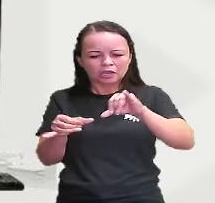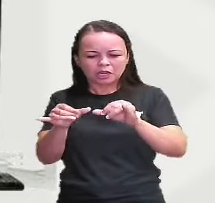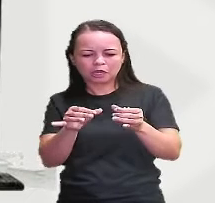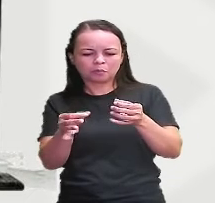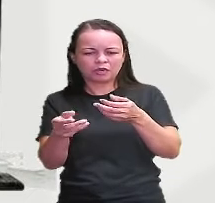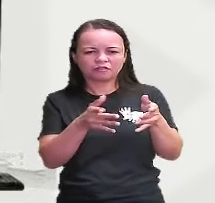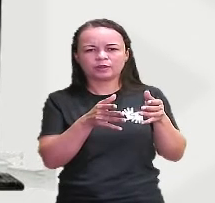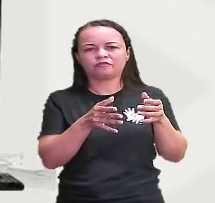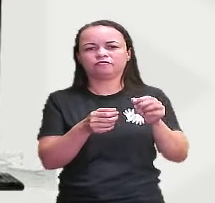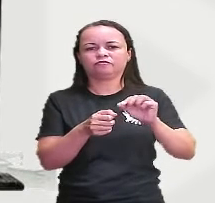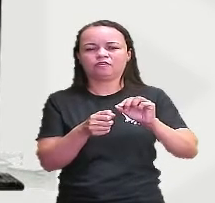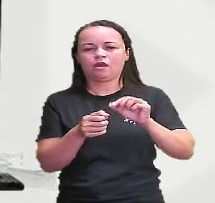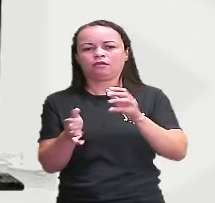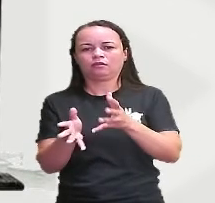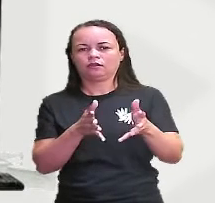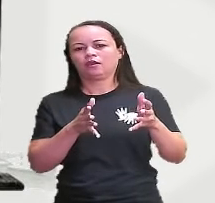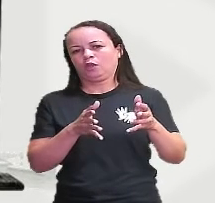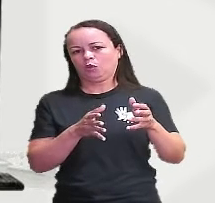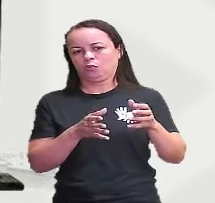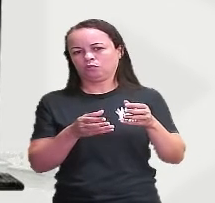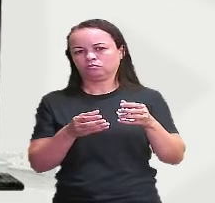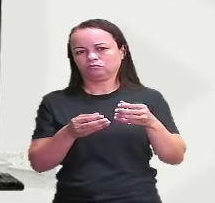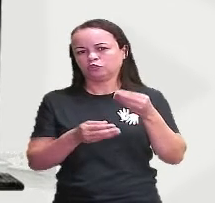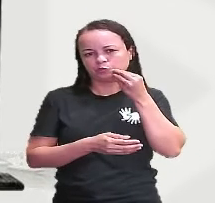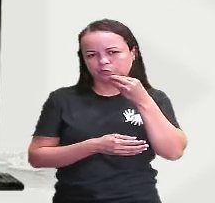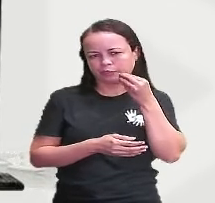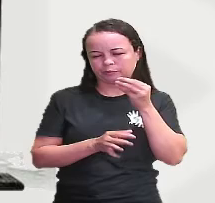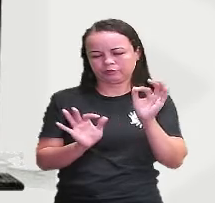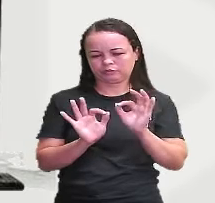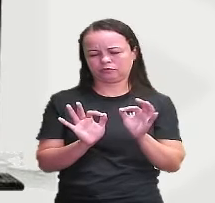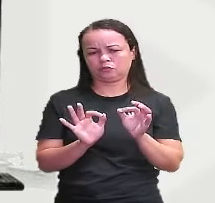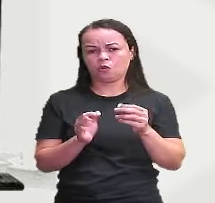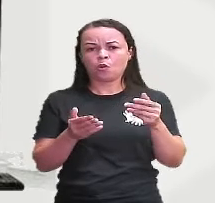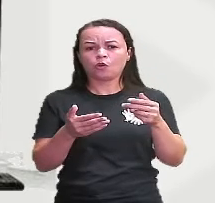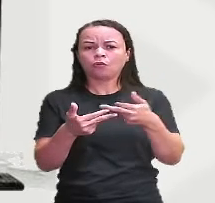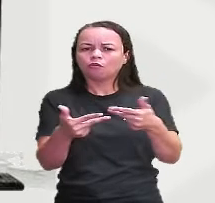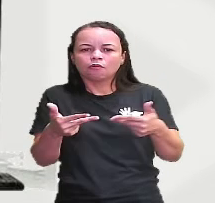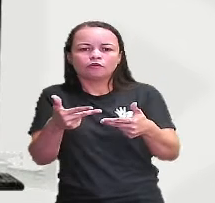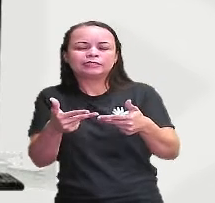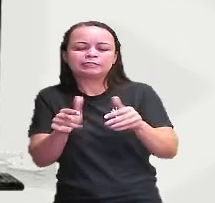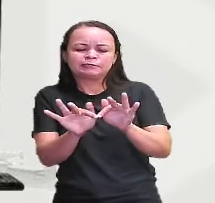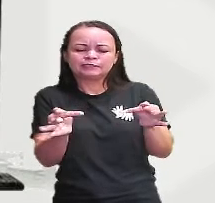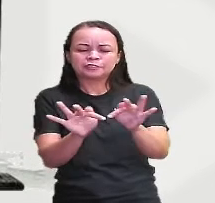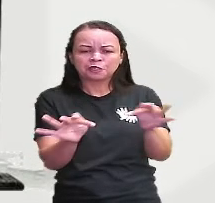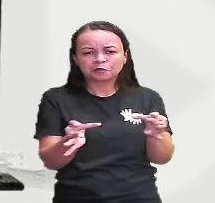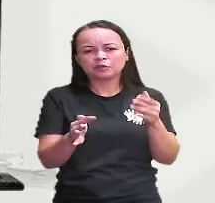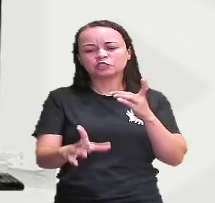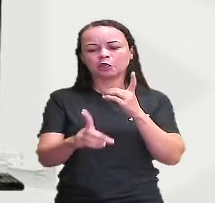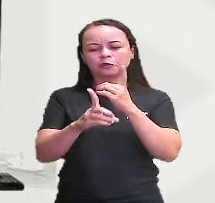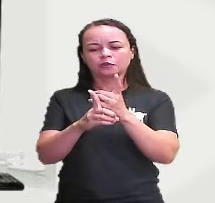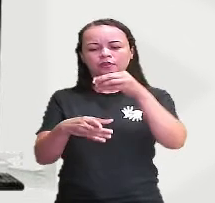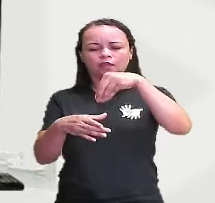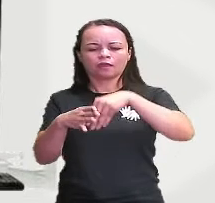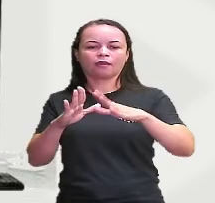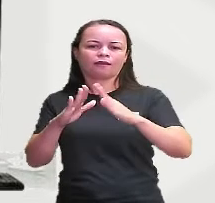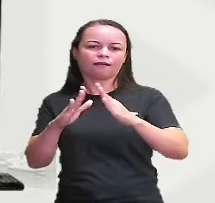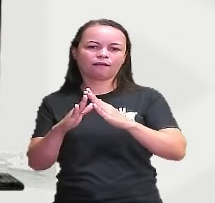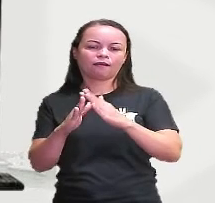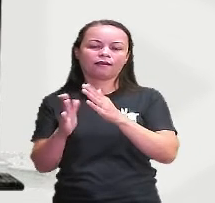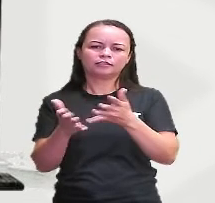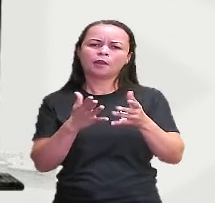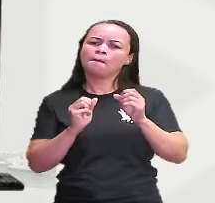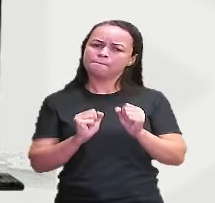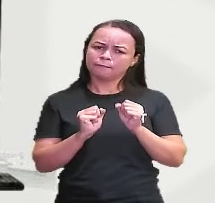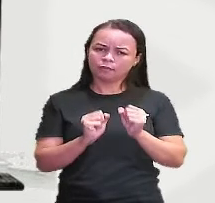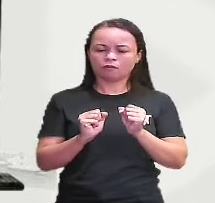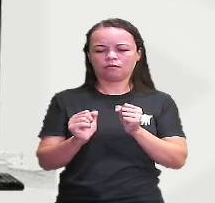realizar um experimento, né? Com coisas simples que a gente encontra na nossa casa, né? No nosso dia a dia, a gente pode